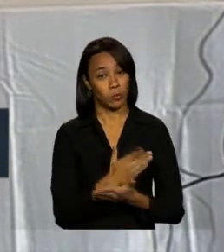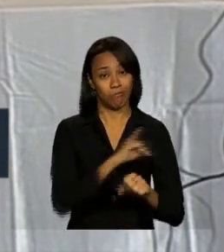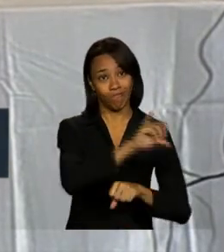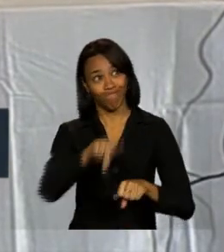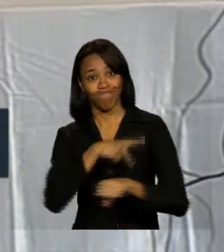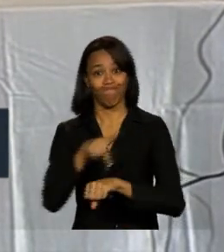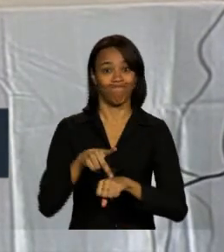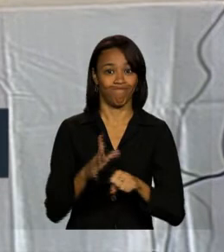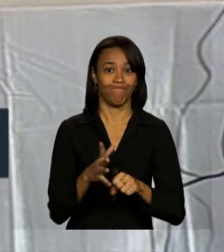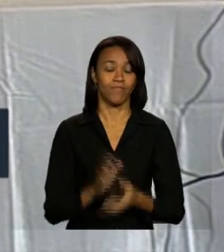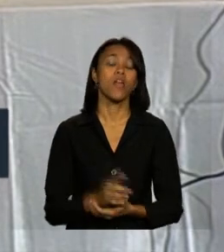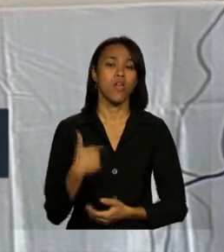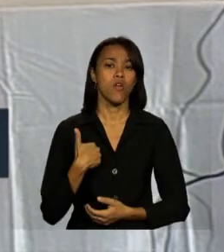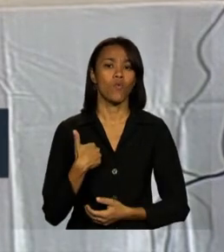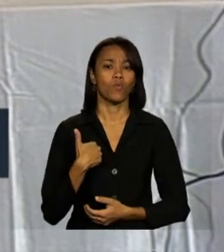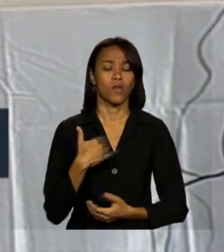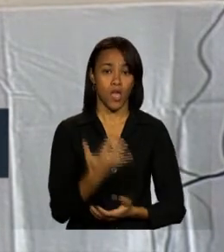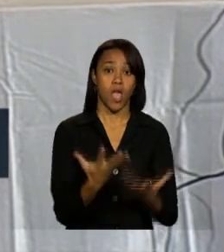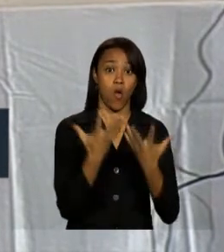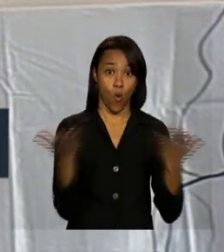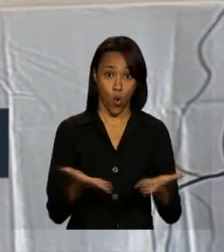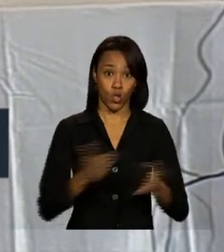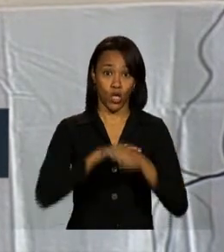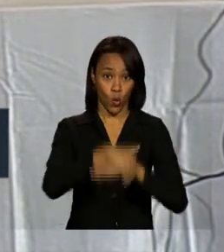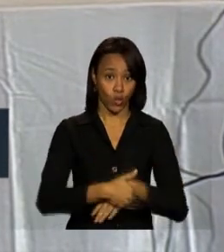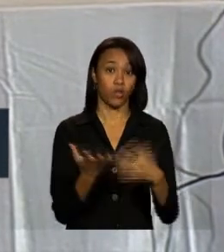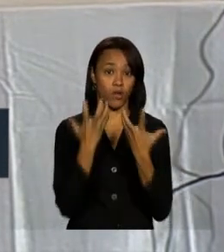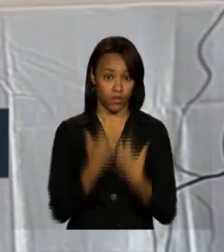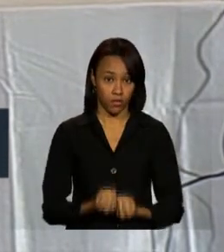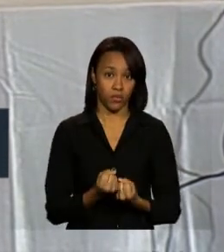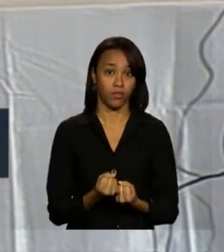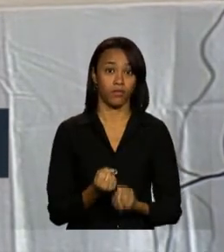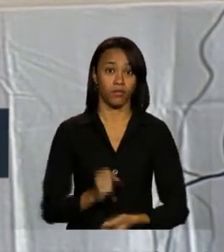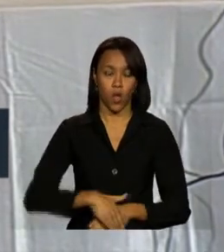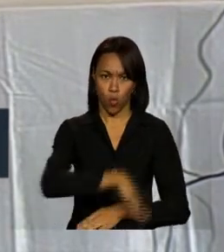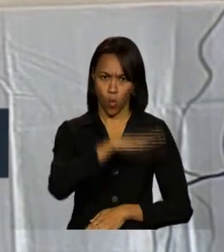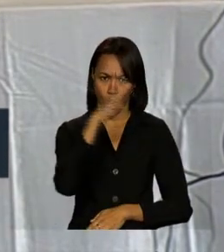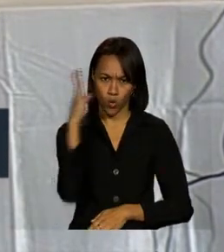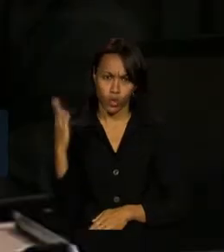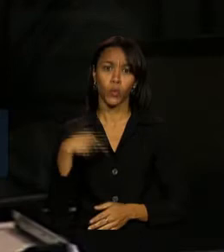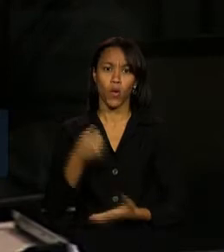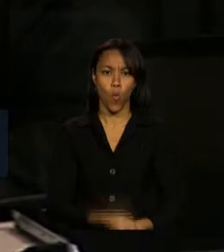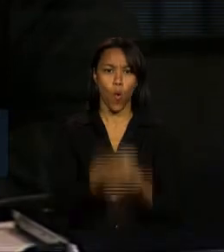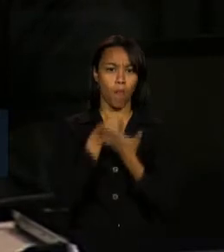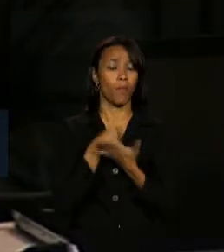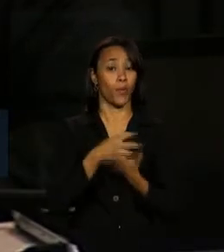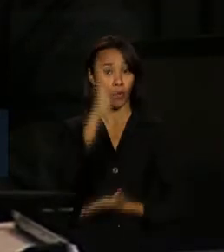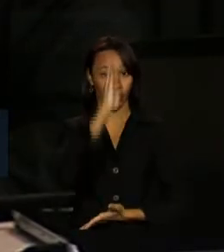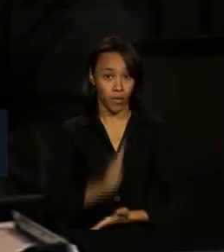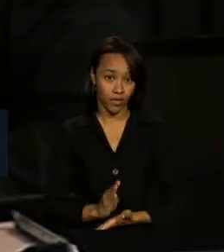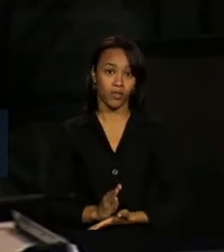Felizmente, eu recebi essa noite, porque foi uma noite inteira, o apoio do Brasil,